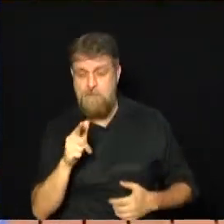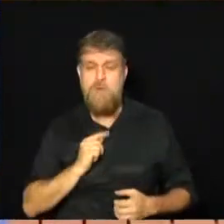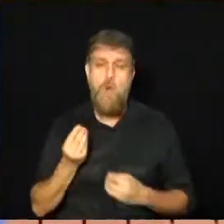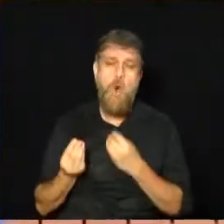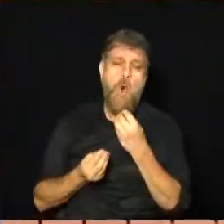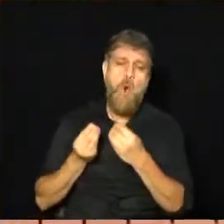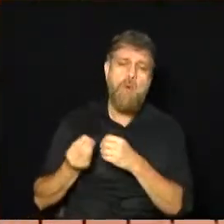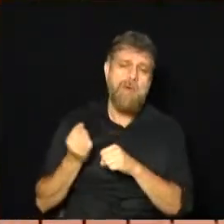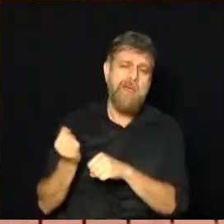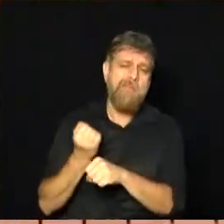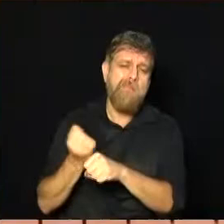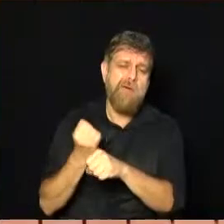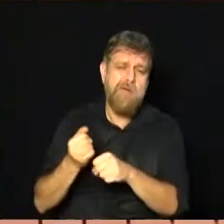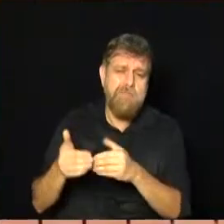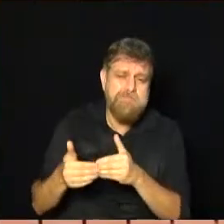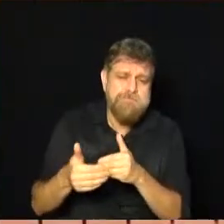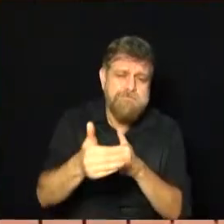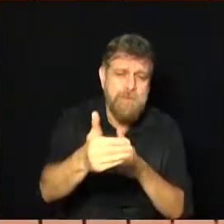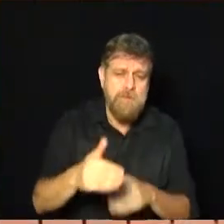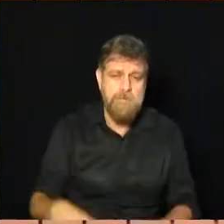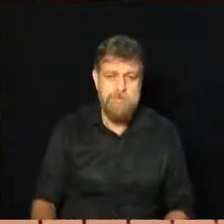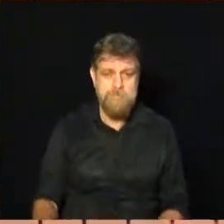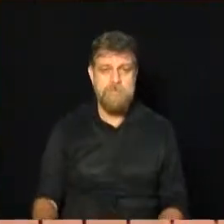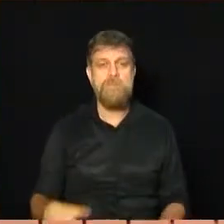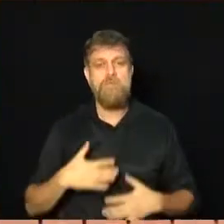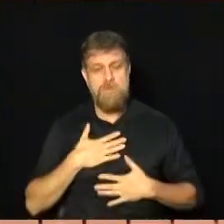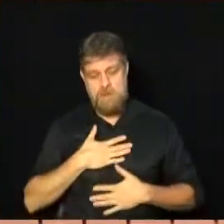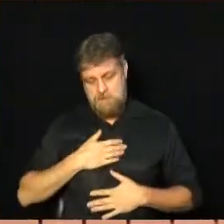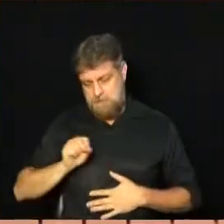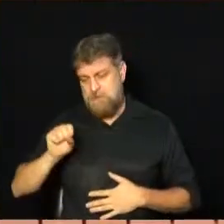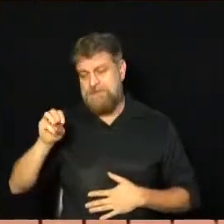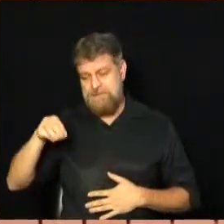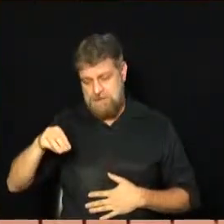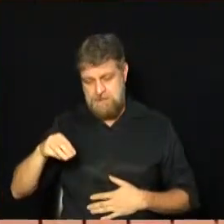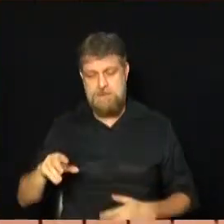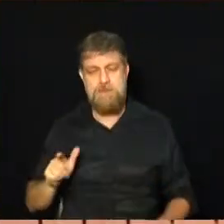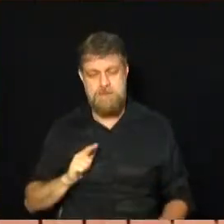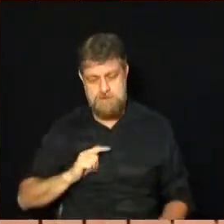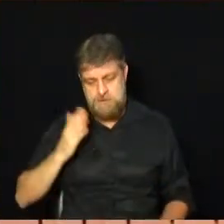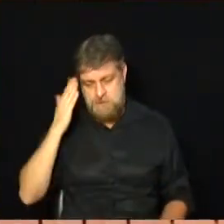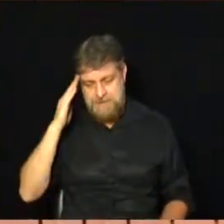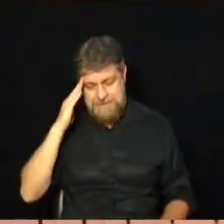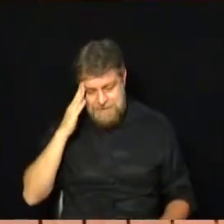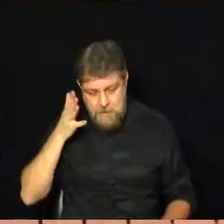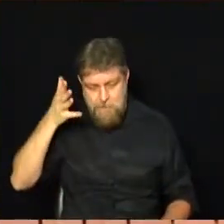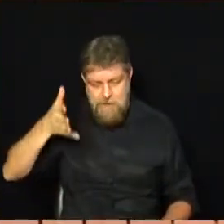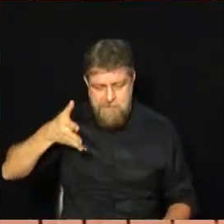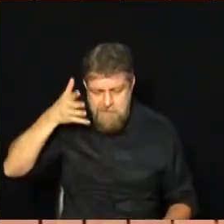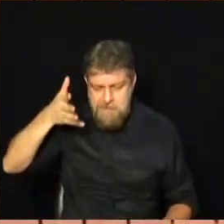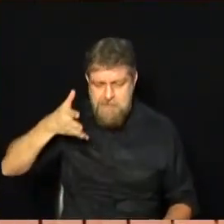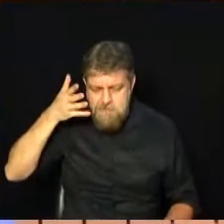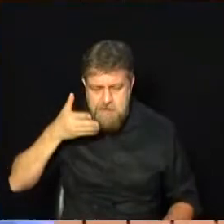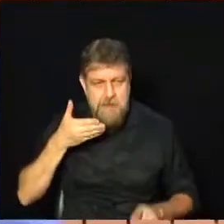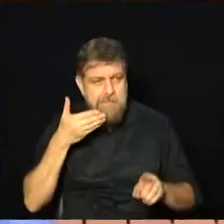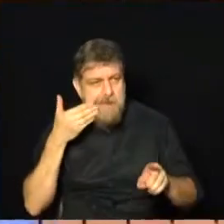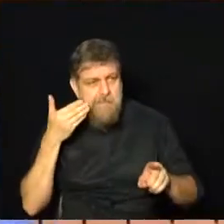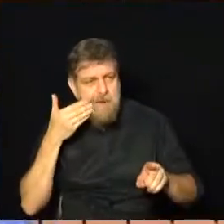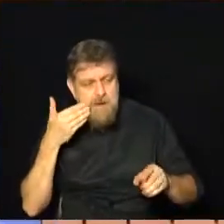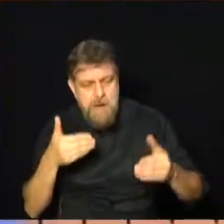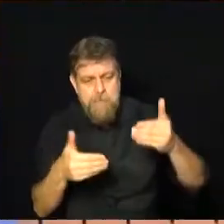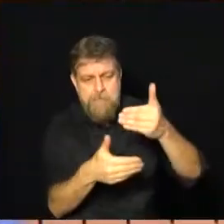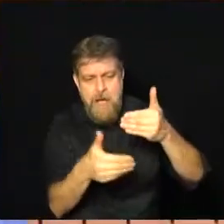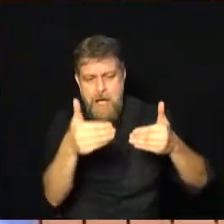andamento das obras? Bom, ficamos satisfeitos com toda a explanação, com toda a apresentação do